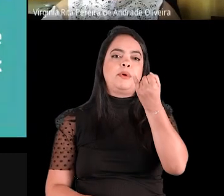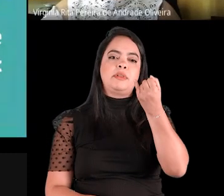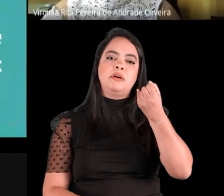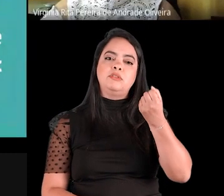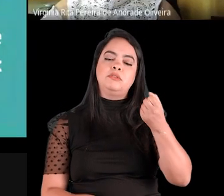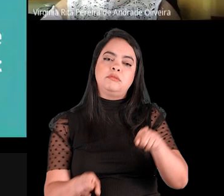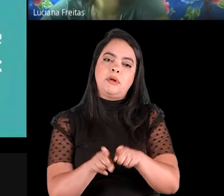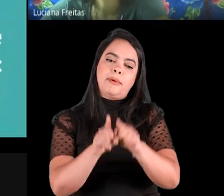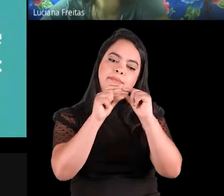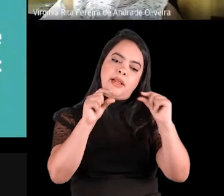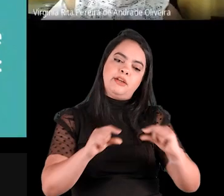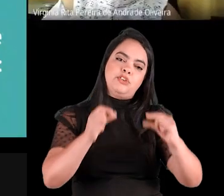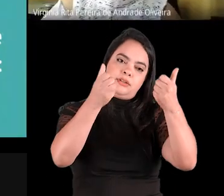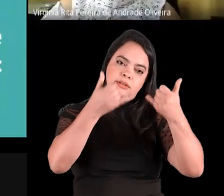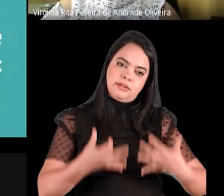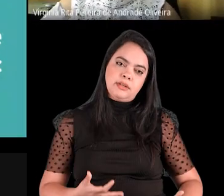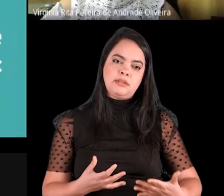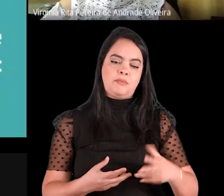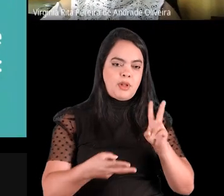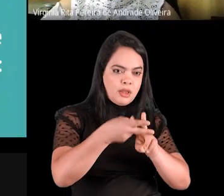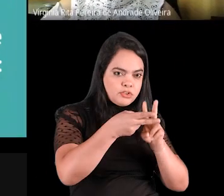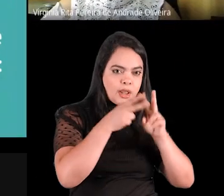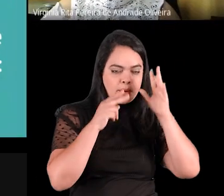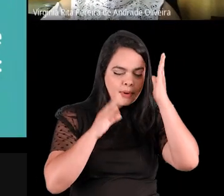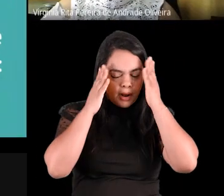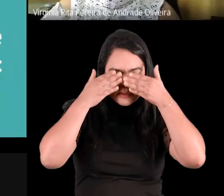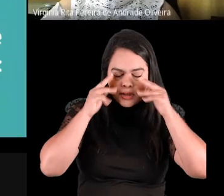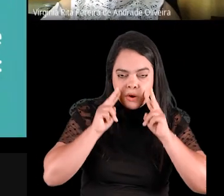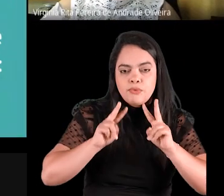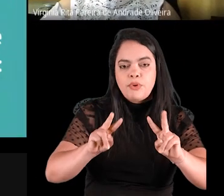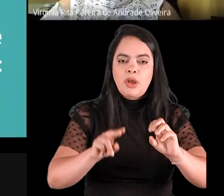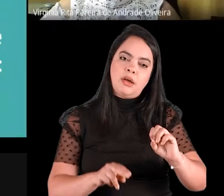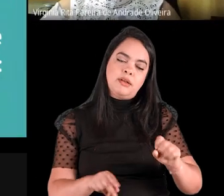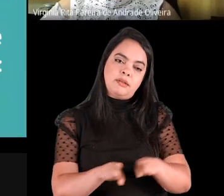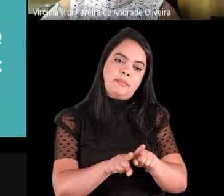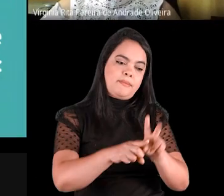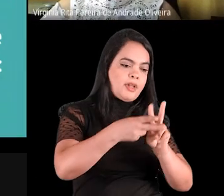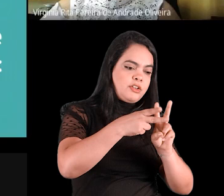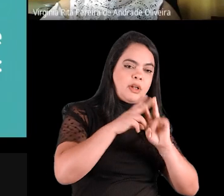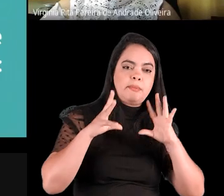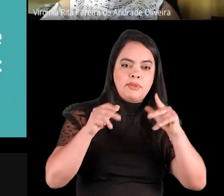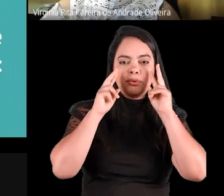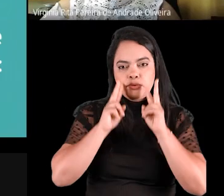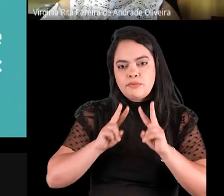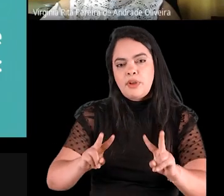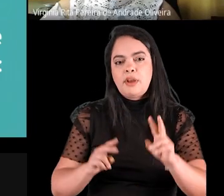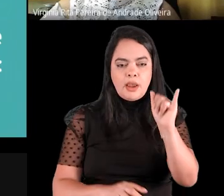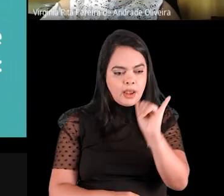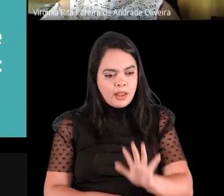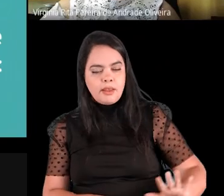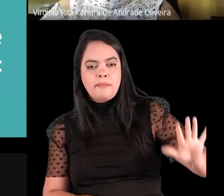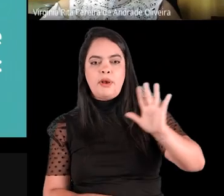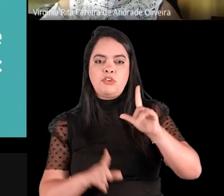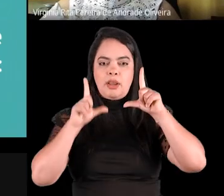descrição. Para cego ver, hashtag para cego ver, hashtag para todos verem. A imagem é um cartaz com fundo rosa e